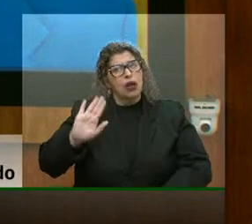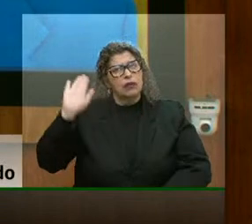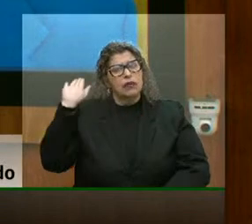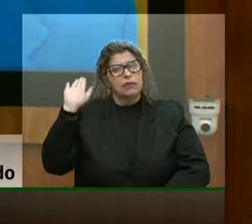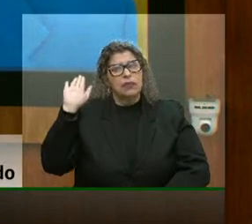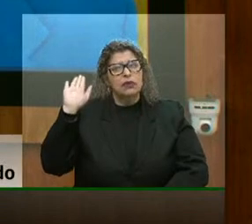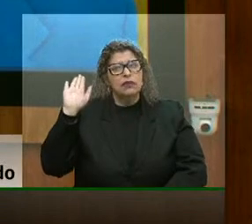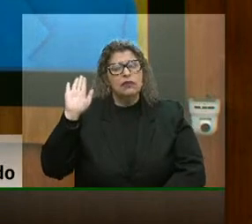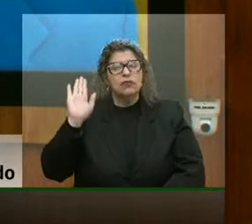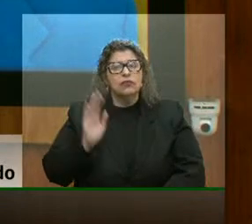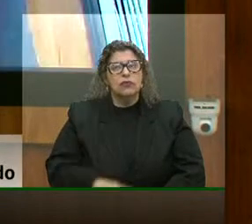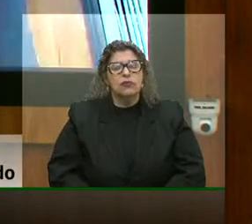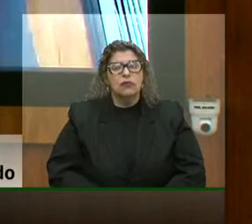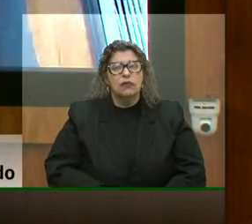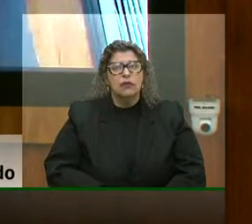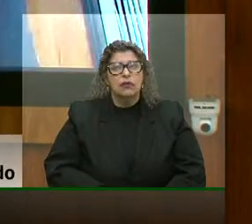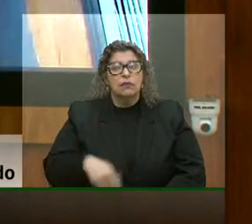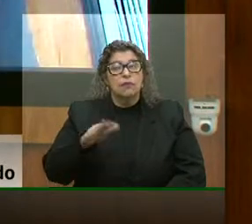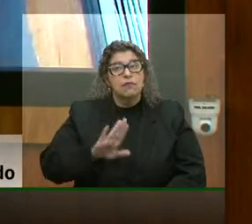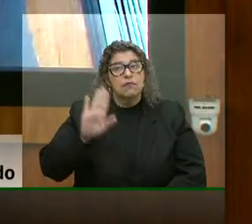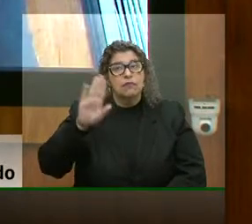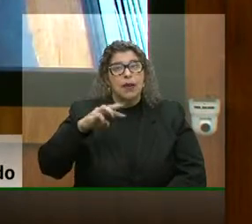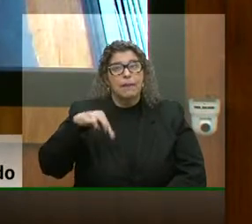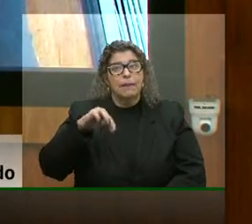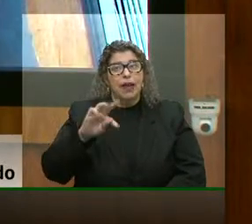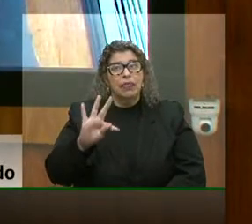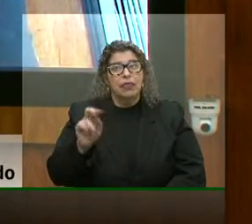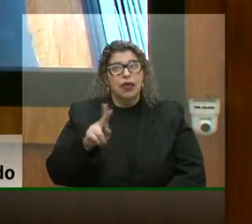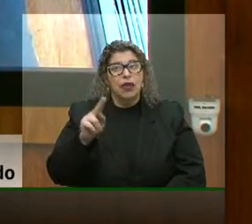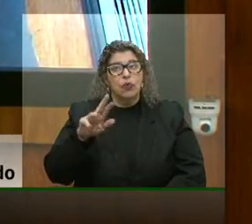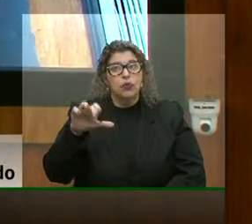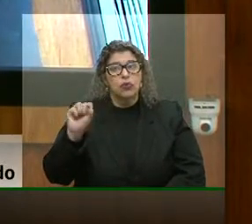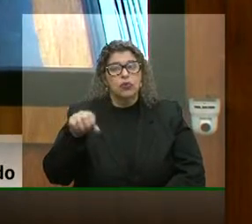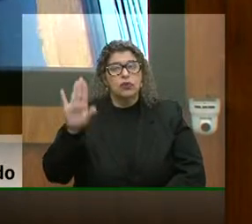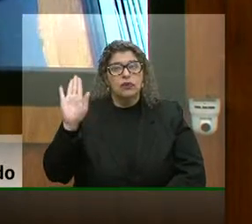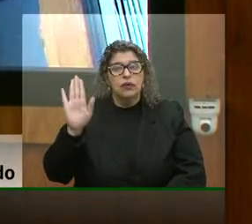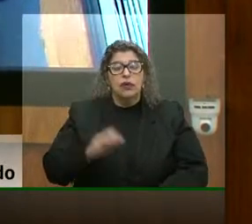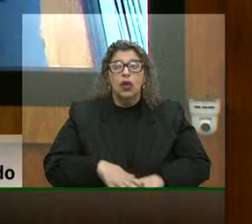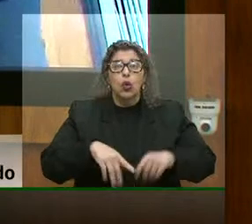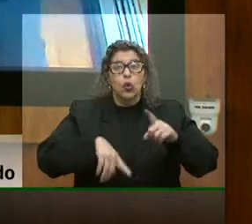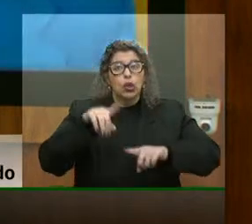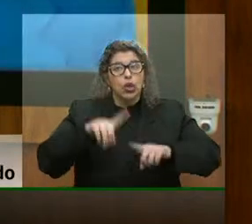Esclarecimento. Deputado Matheus Vespe, questão de ordem. O conteúdo